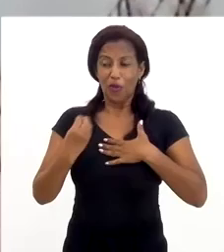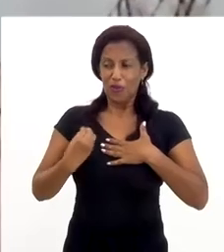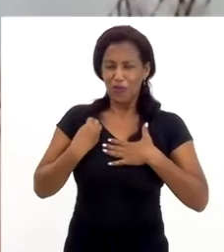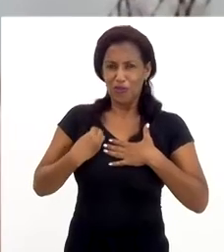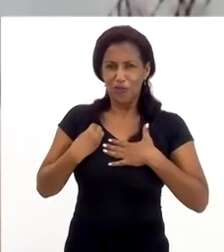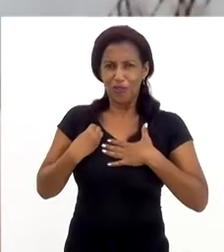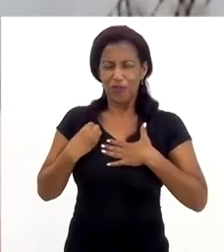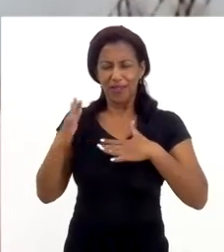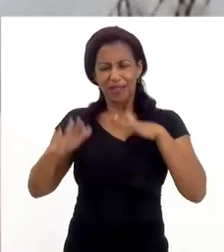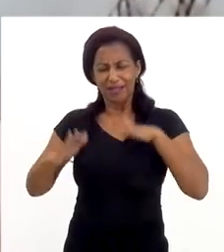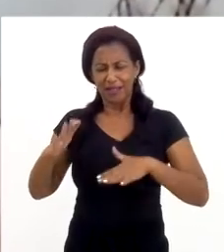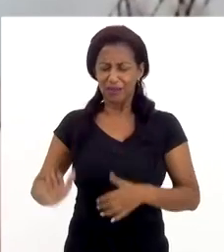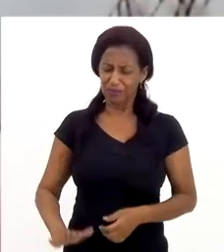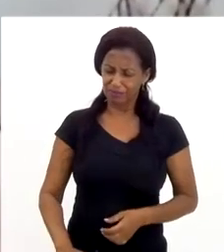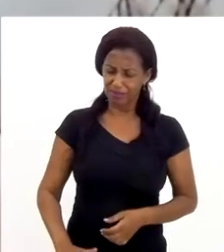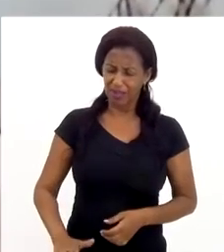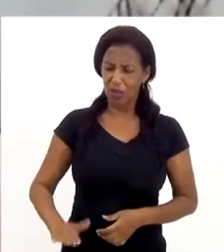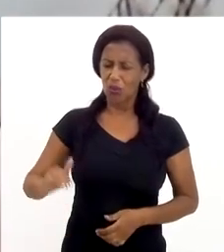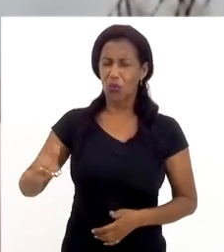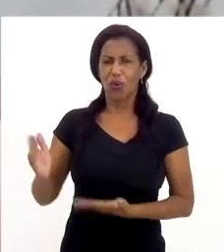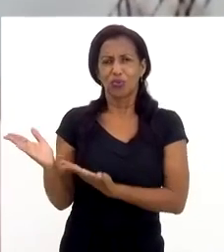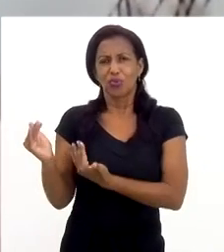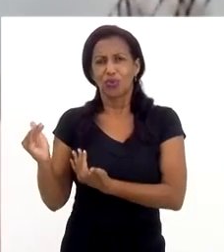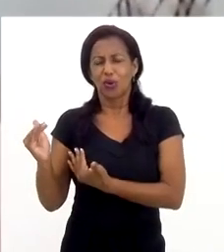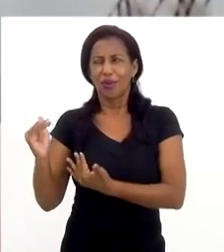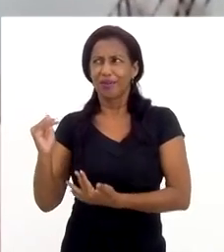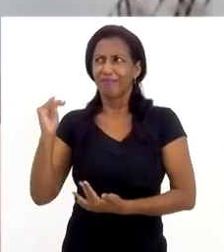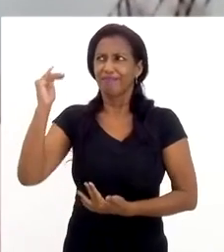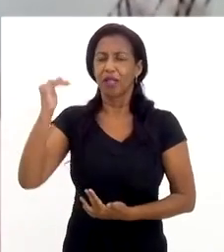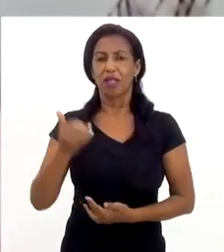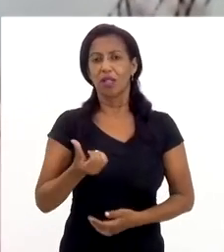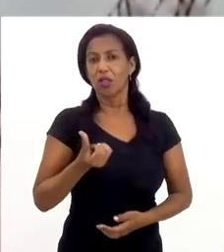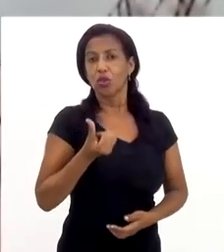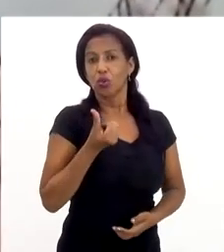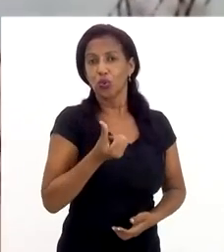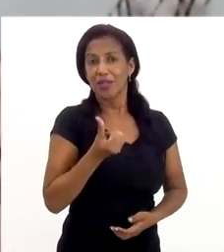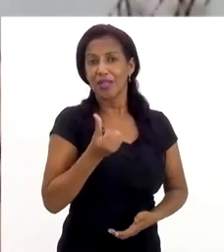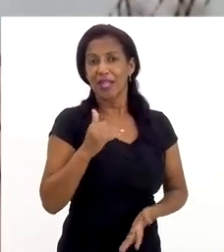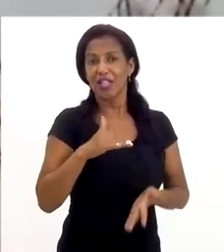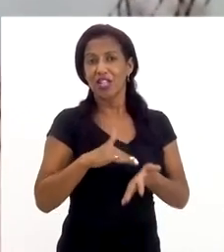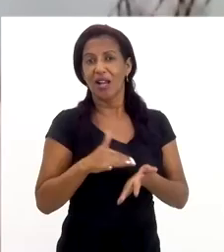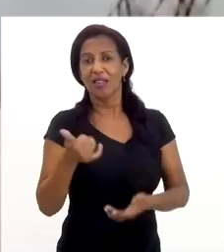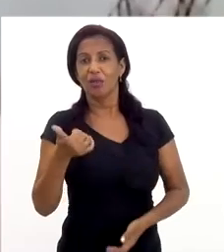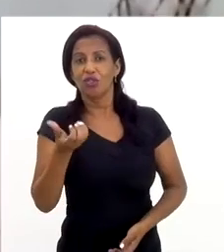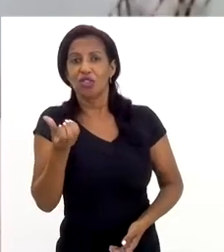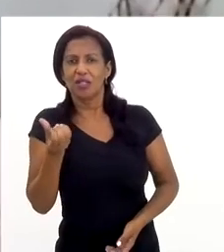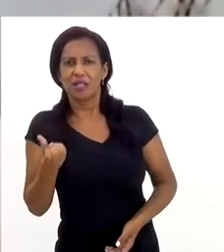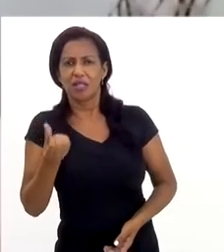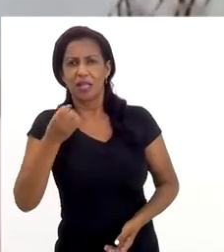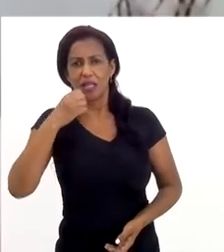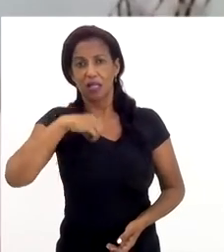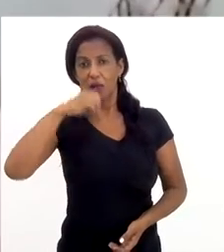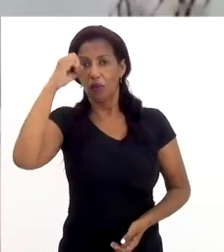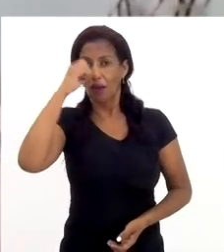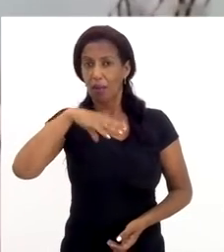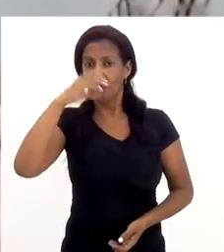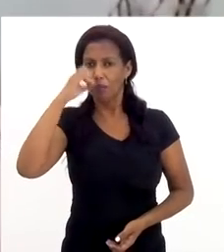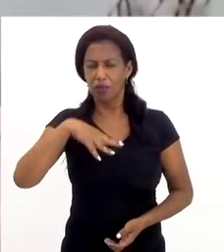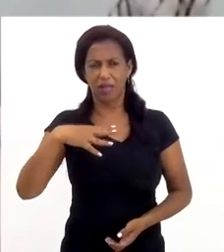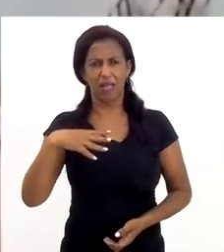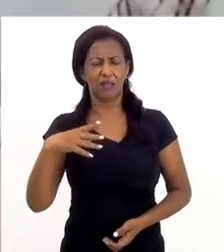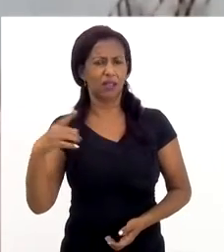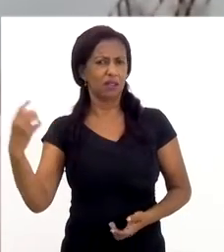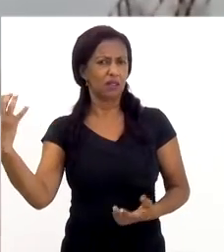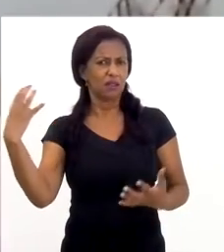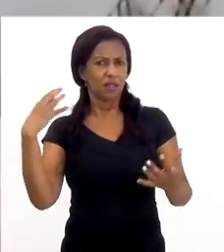e eu vivenciei tanto a infância quanto adolescência dos 6 aos 16 anos eu fui